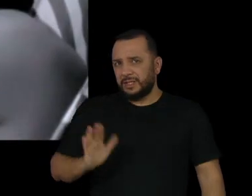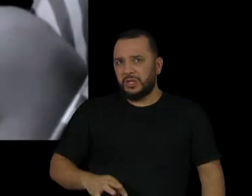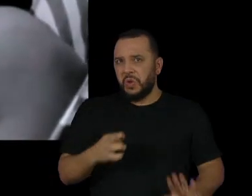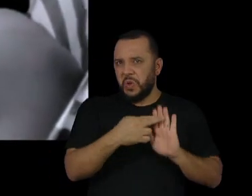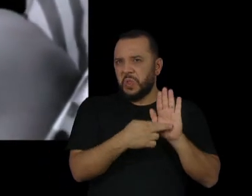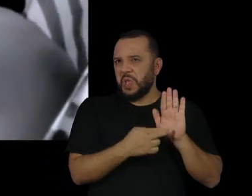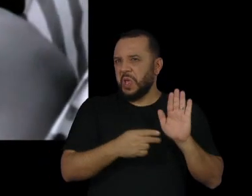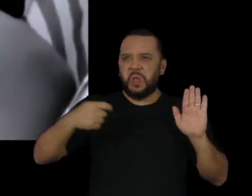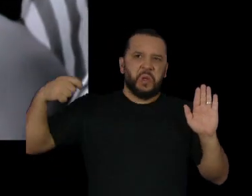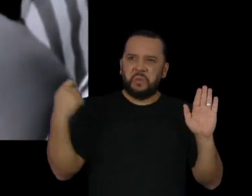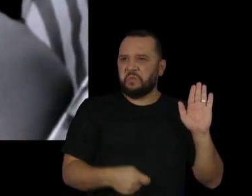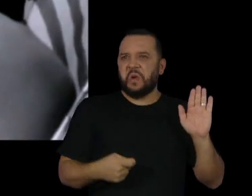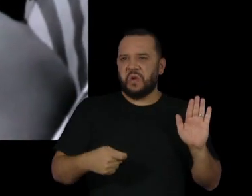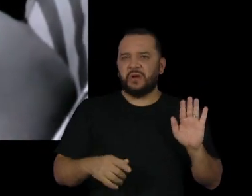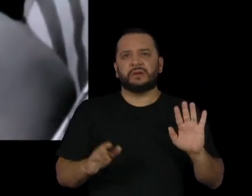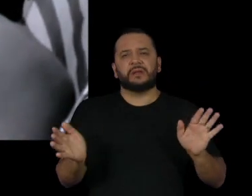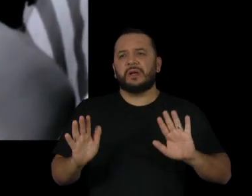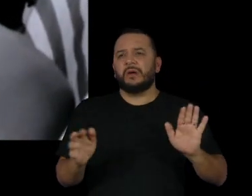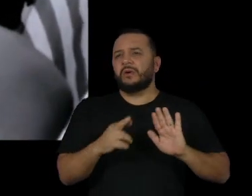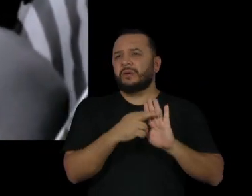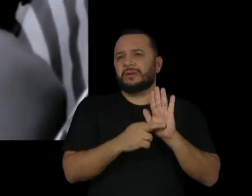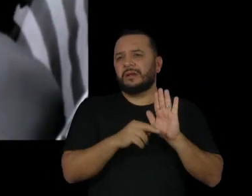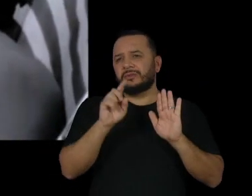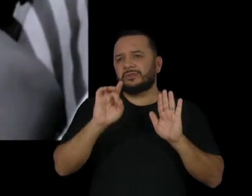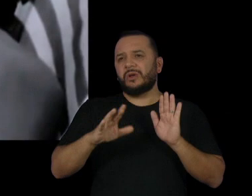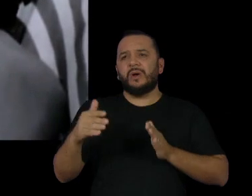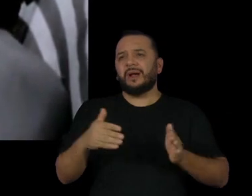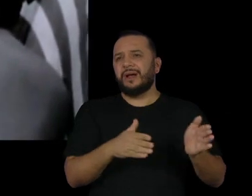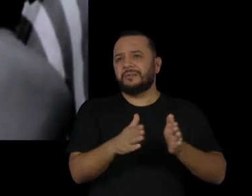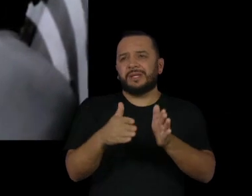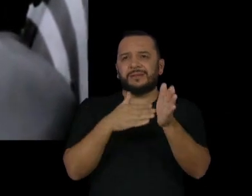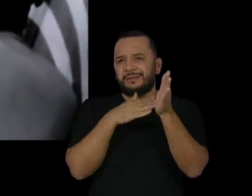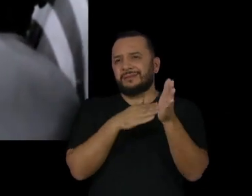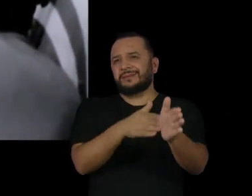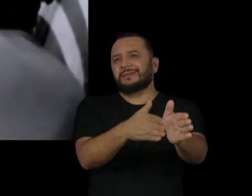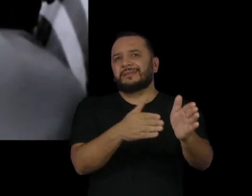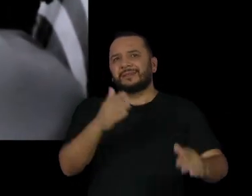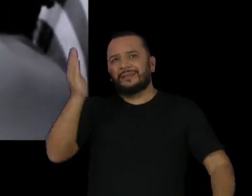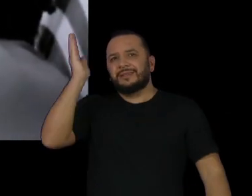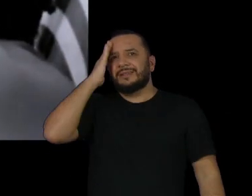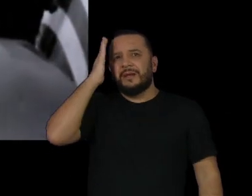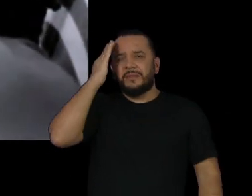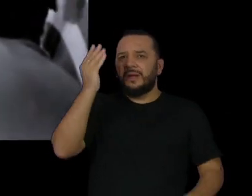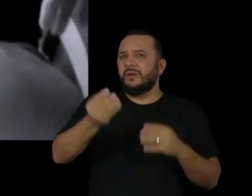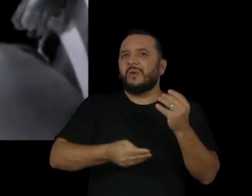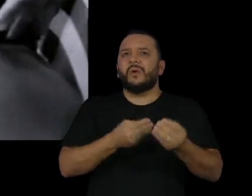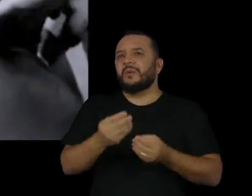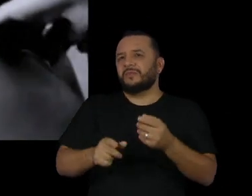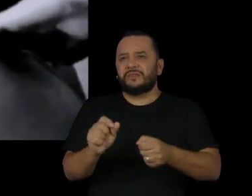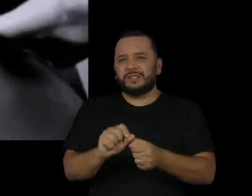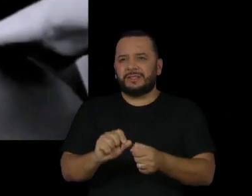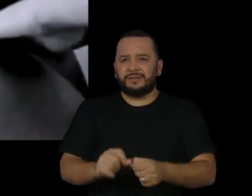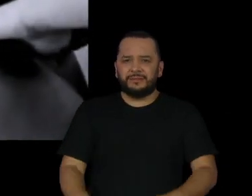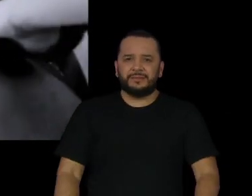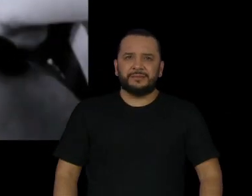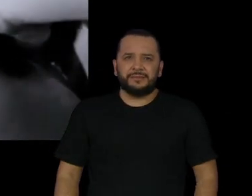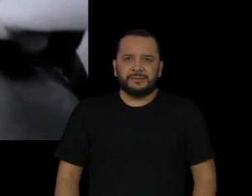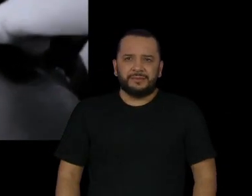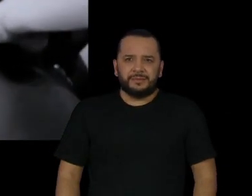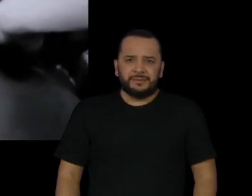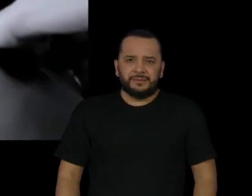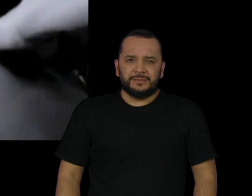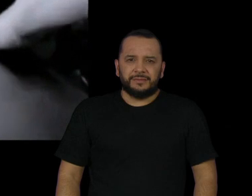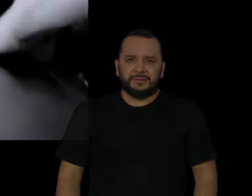O roteiro era apenas uma linha para ele seguir ali, saber o que tinha que fazer ainda.